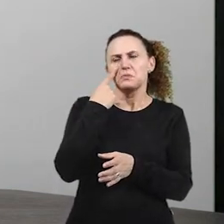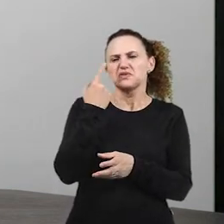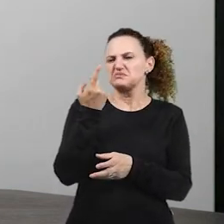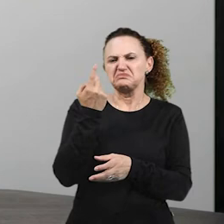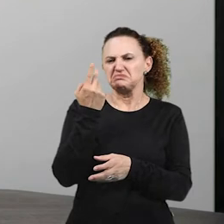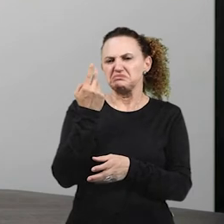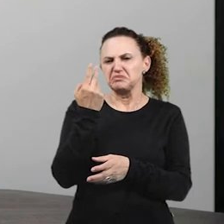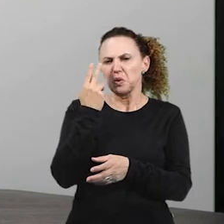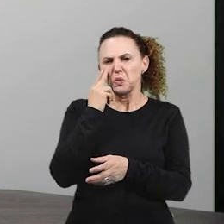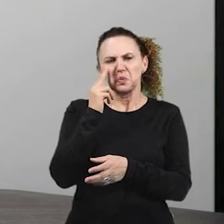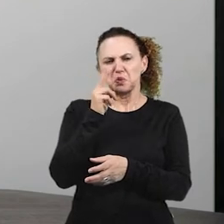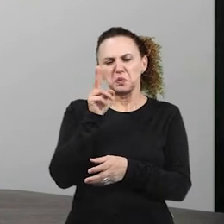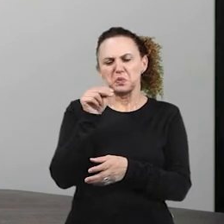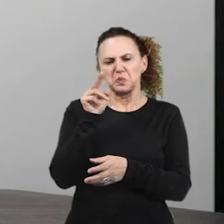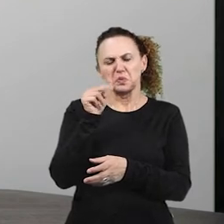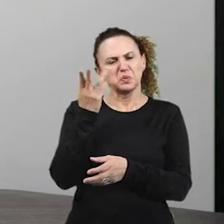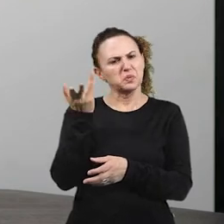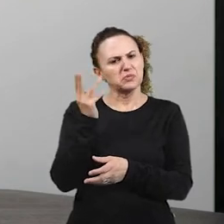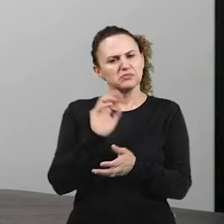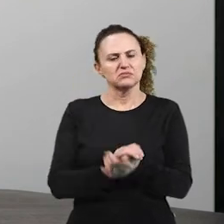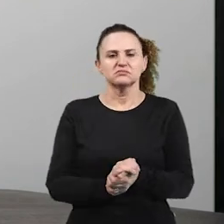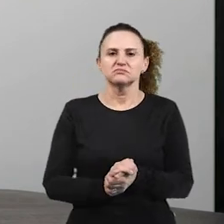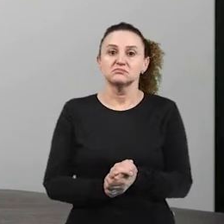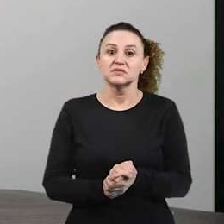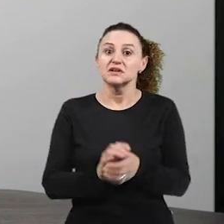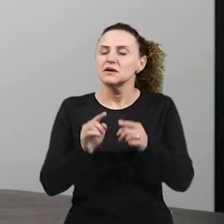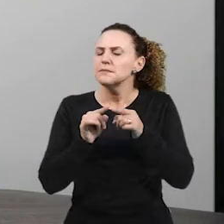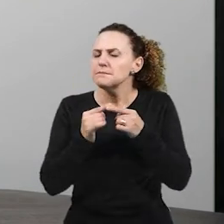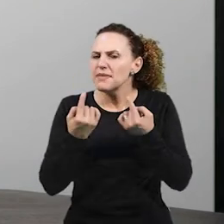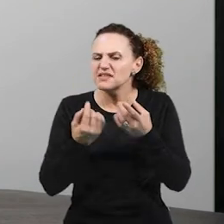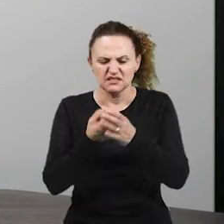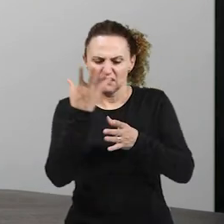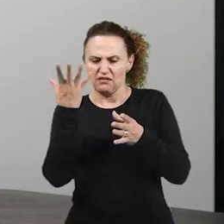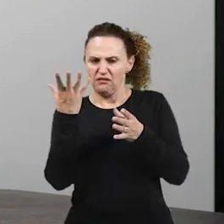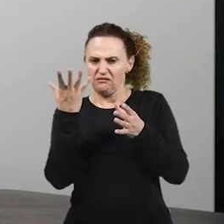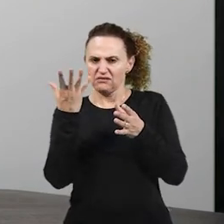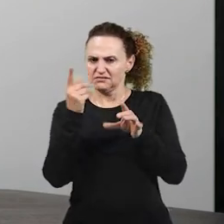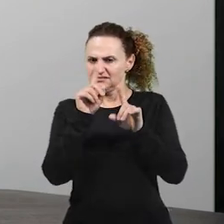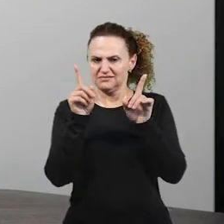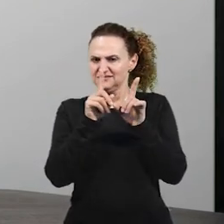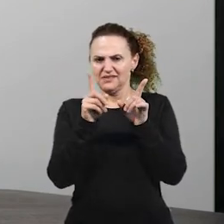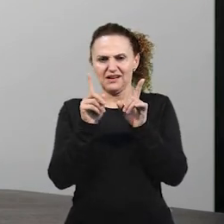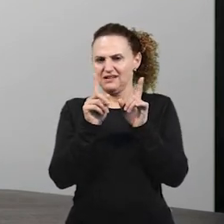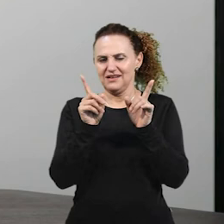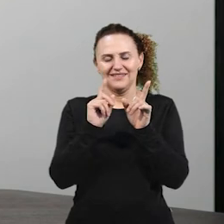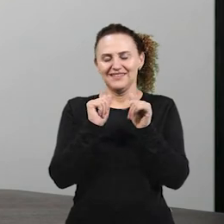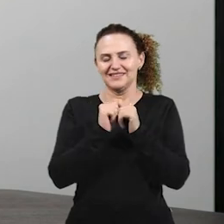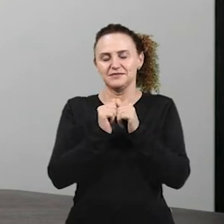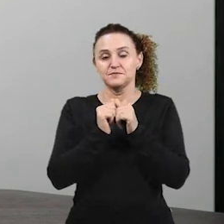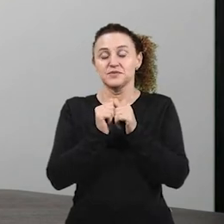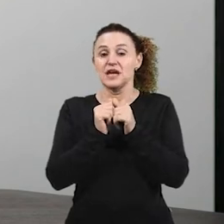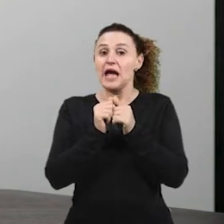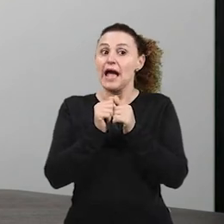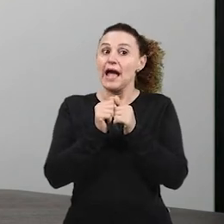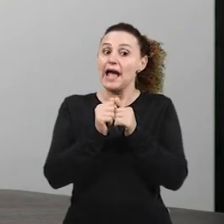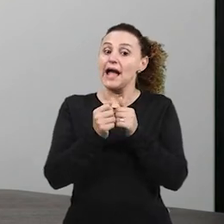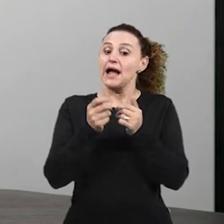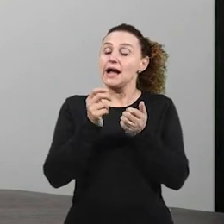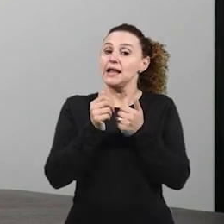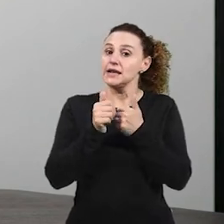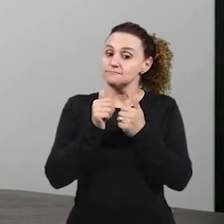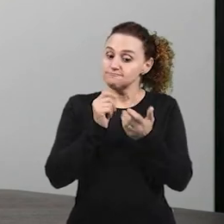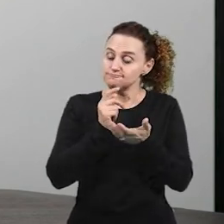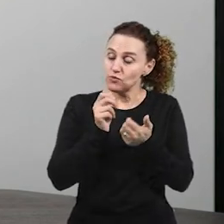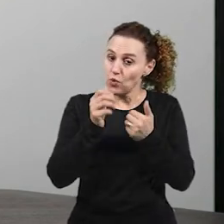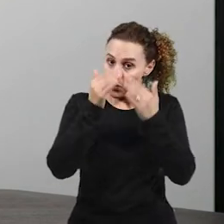lido visto essa palavra mas alguém criou mas criou aleatóriamente não ela seguiu